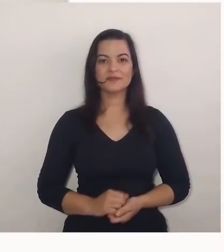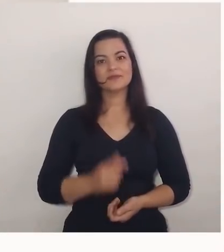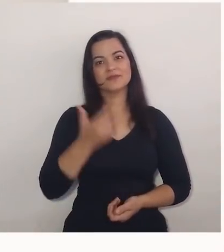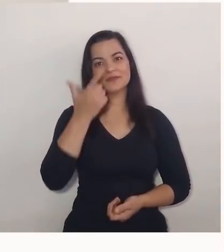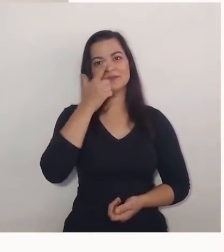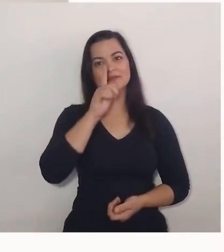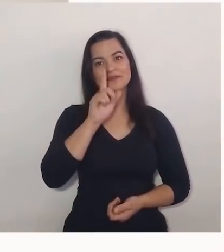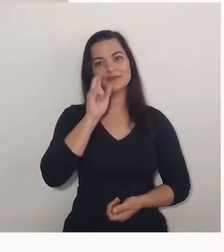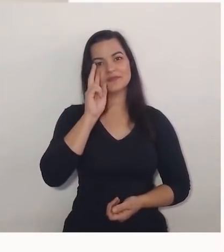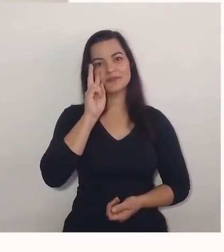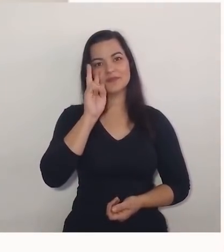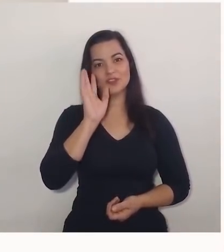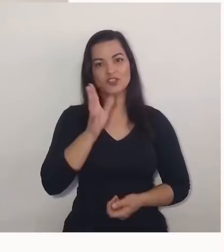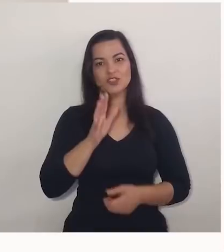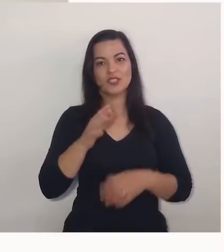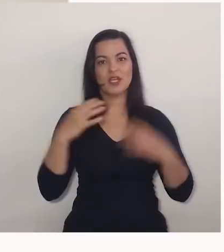Chegou o momento de vestir a boneca,